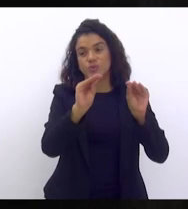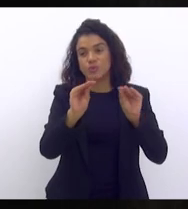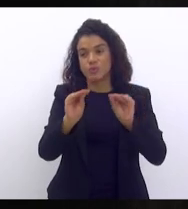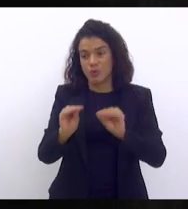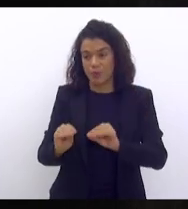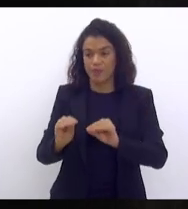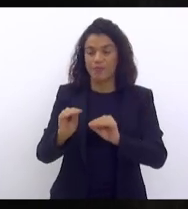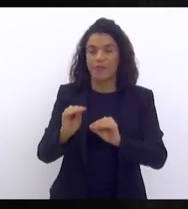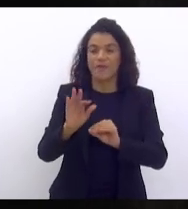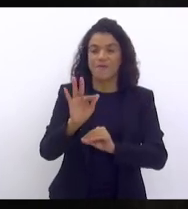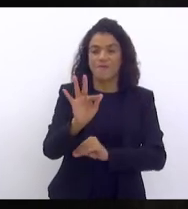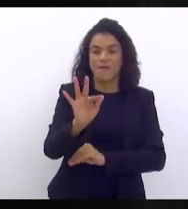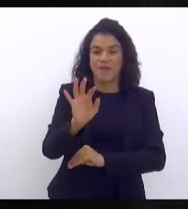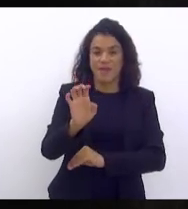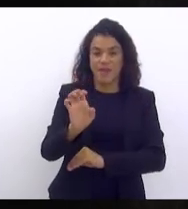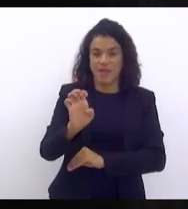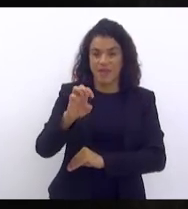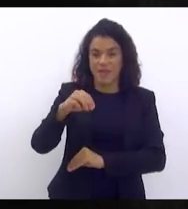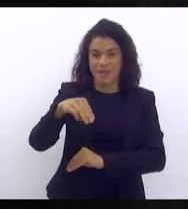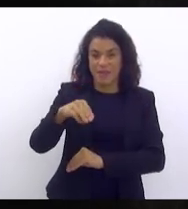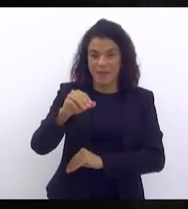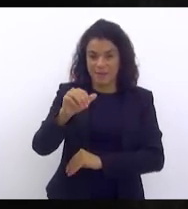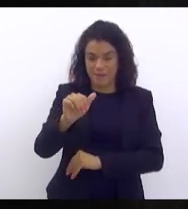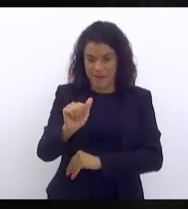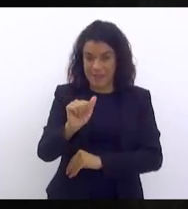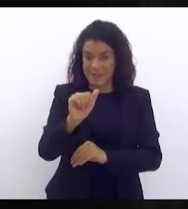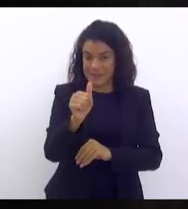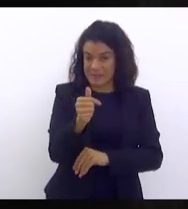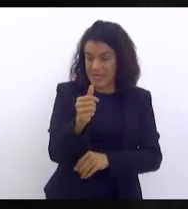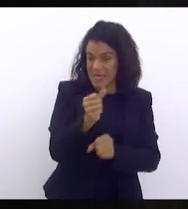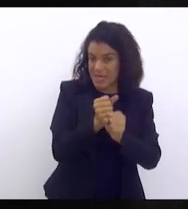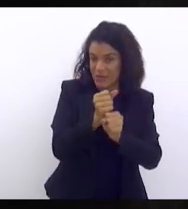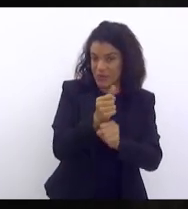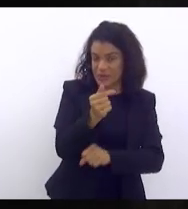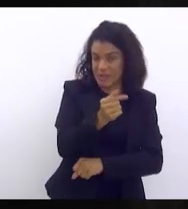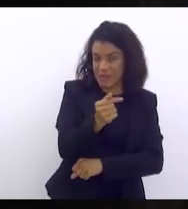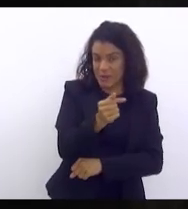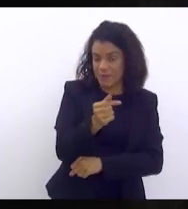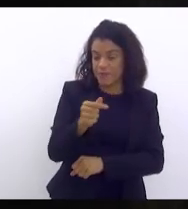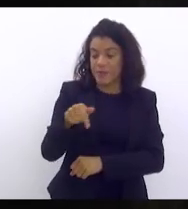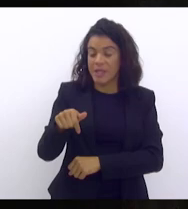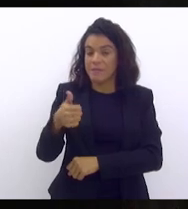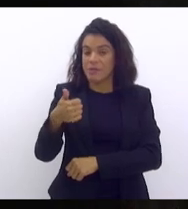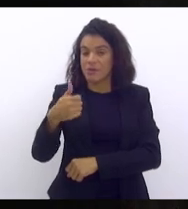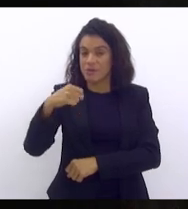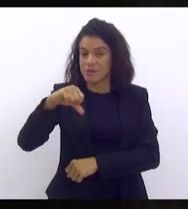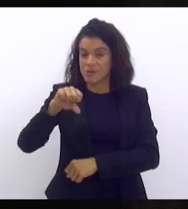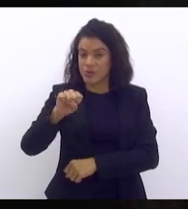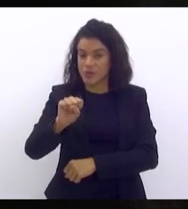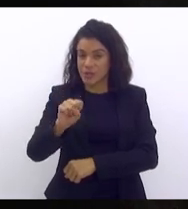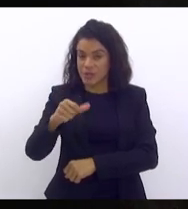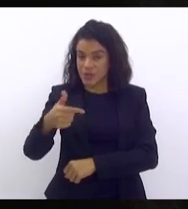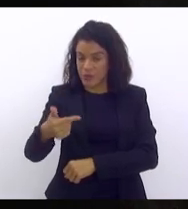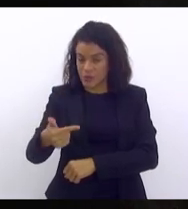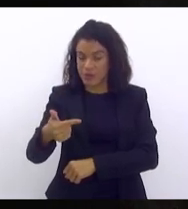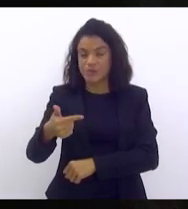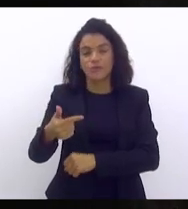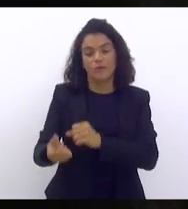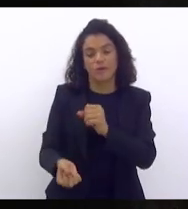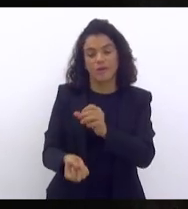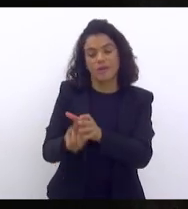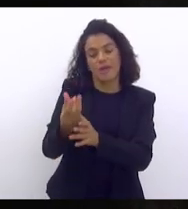FEEMA. Começou na FEEMA em 77. Quando chegou em 1982, foi implantado na